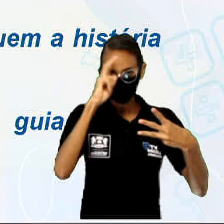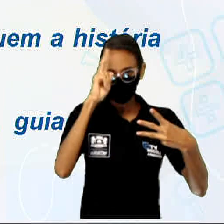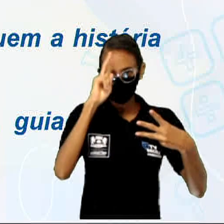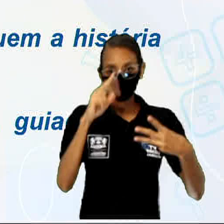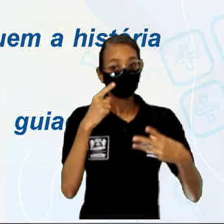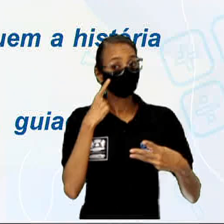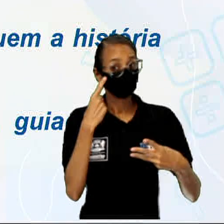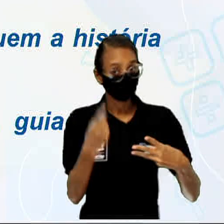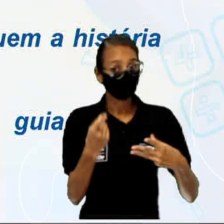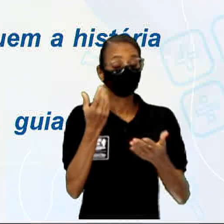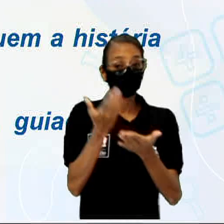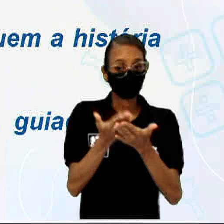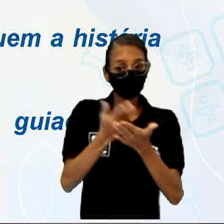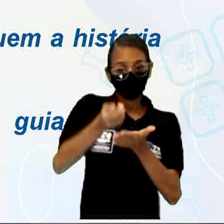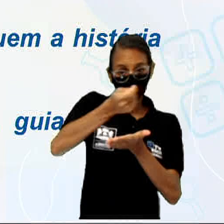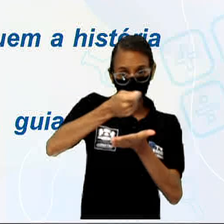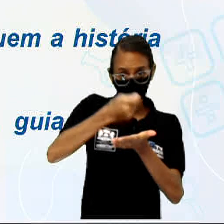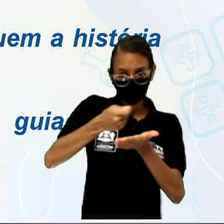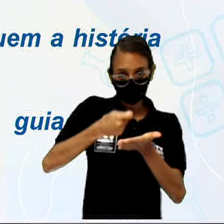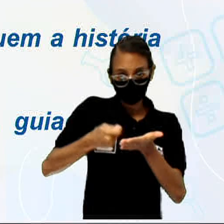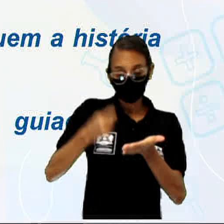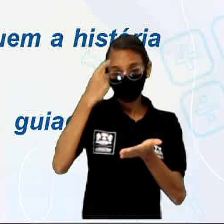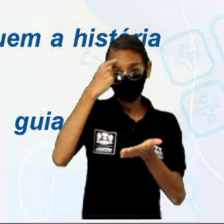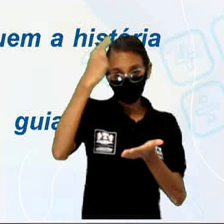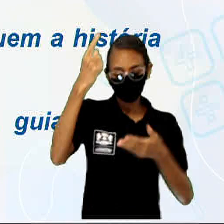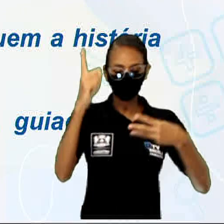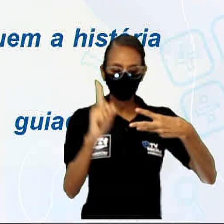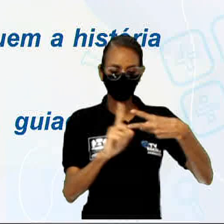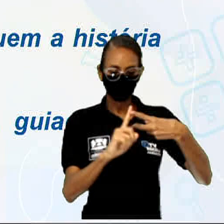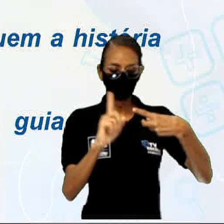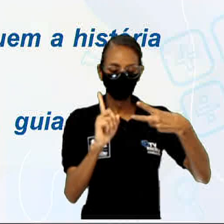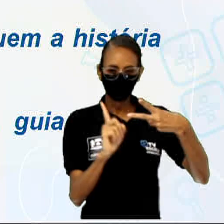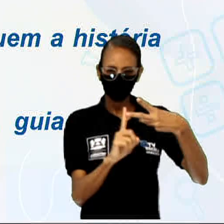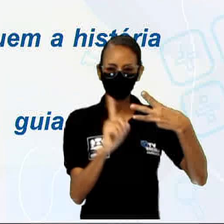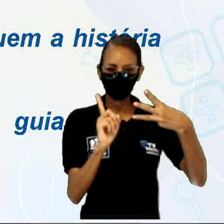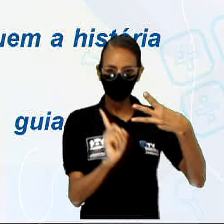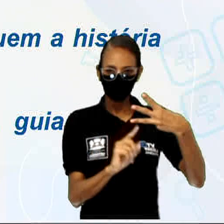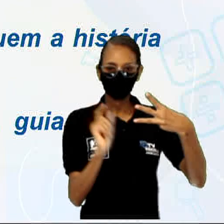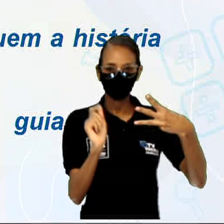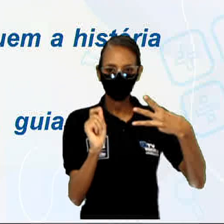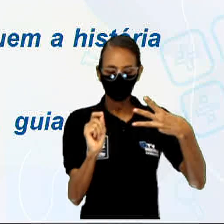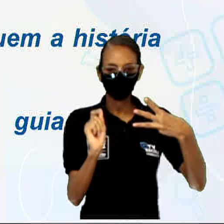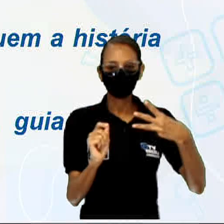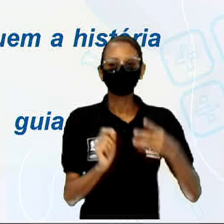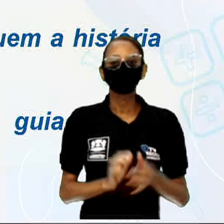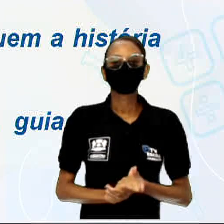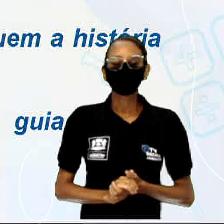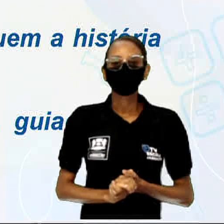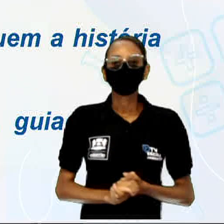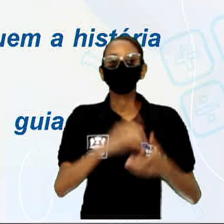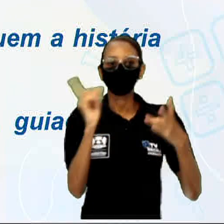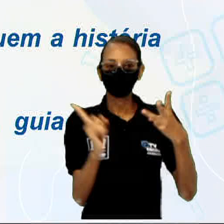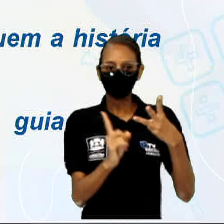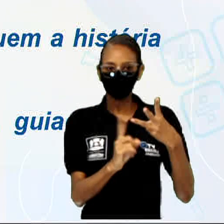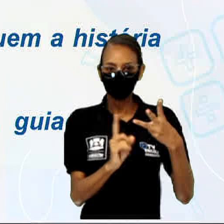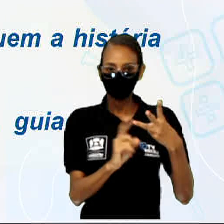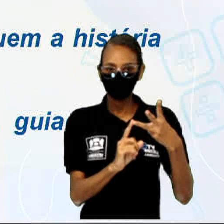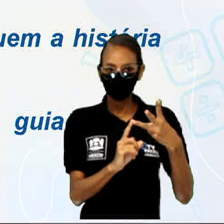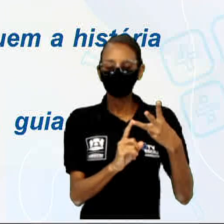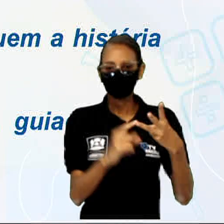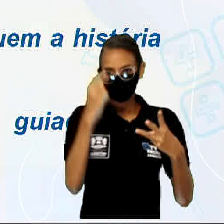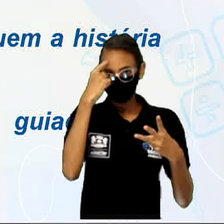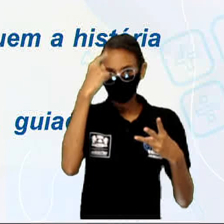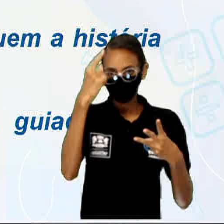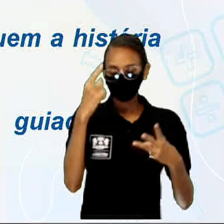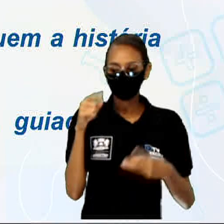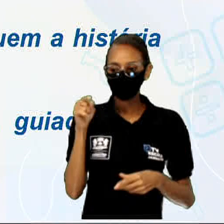de vocês para que vocês possam aí relembrar qual seria o nome dessas fases. E por fim, nós temos aí a saída